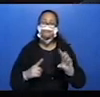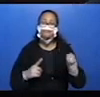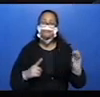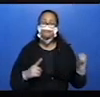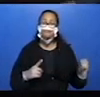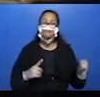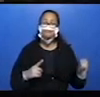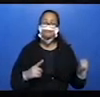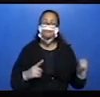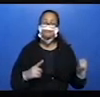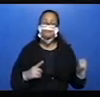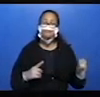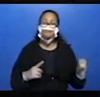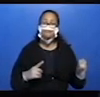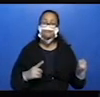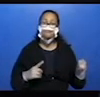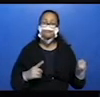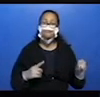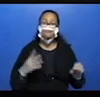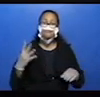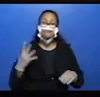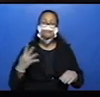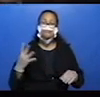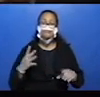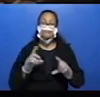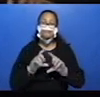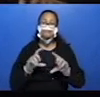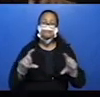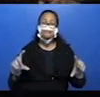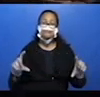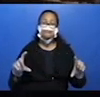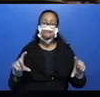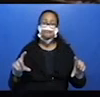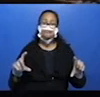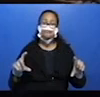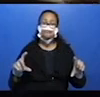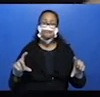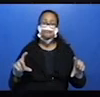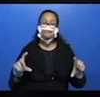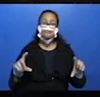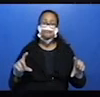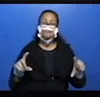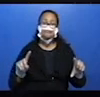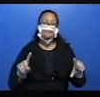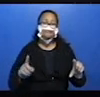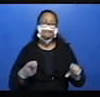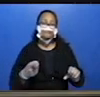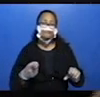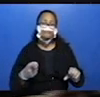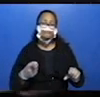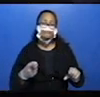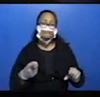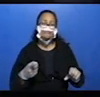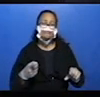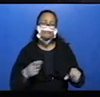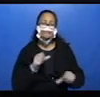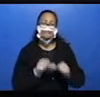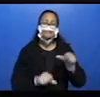parar. E na quarta linha, ele foi aumentado em 1000 vezes. De 5, ele